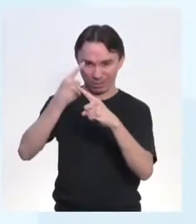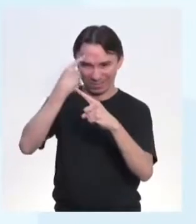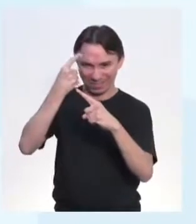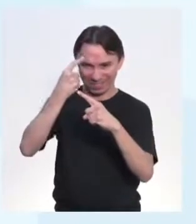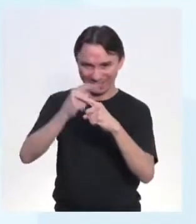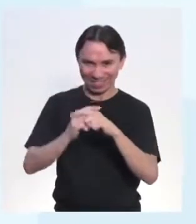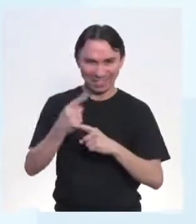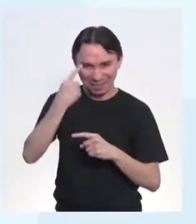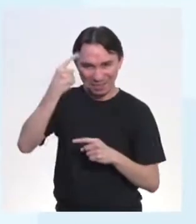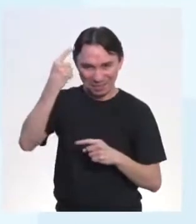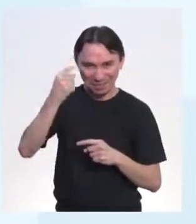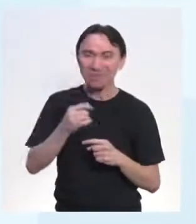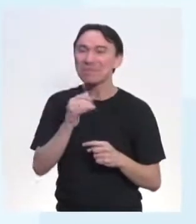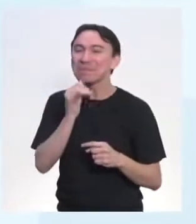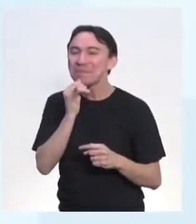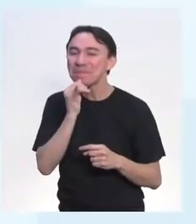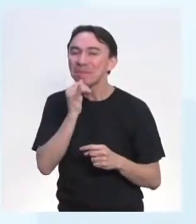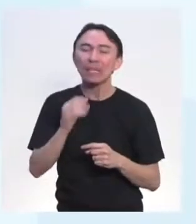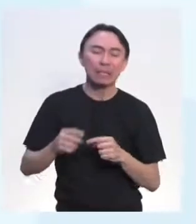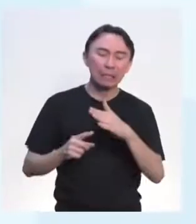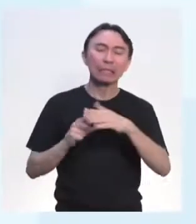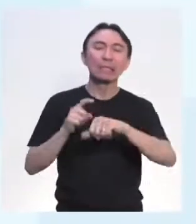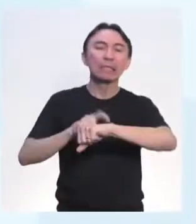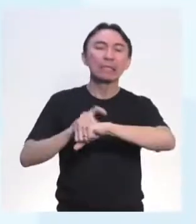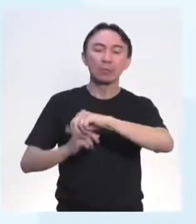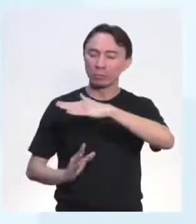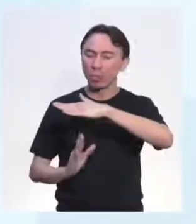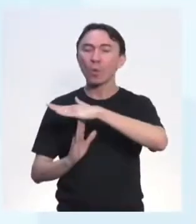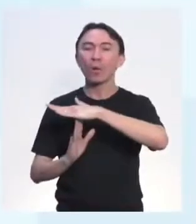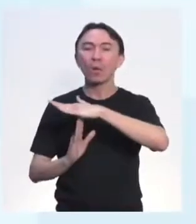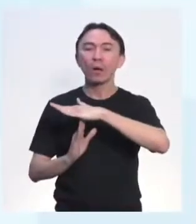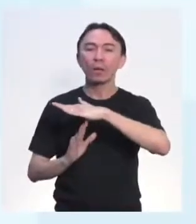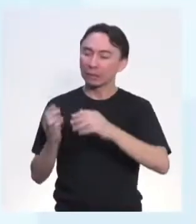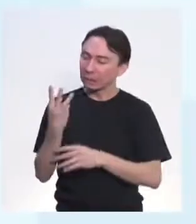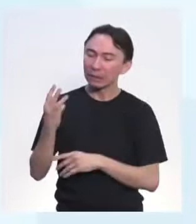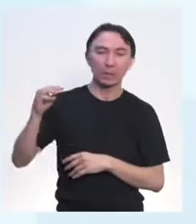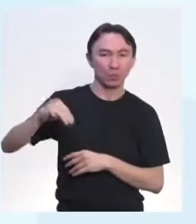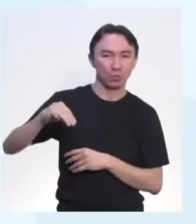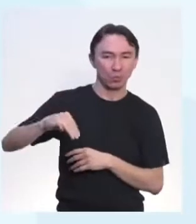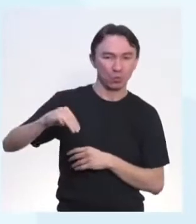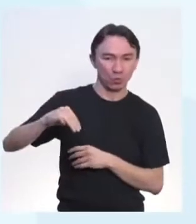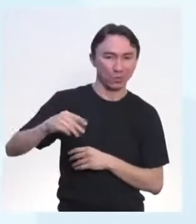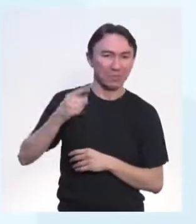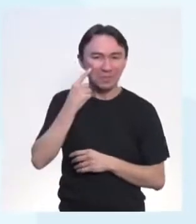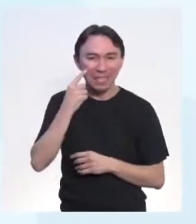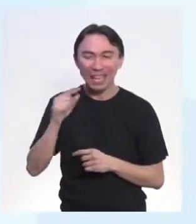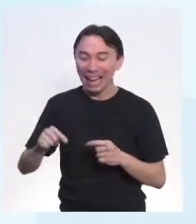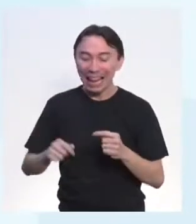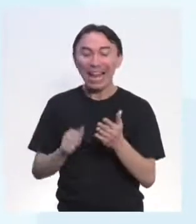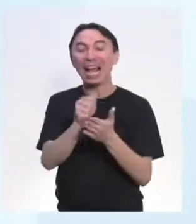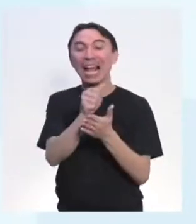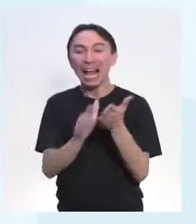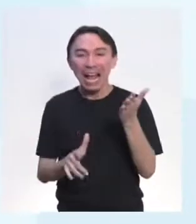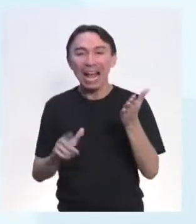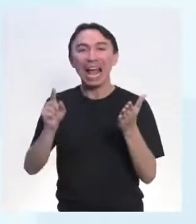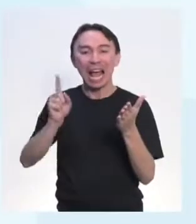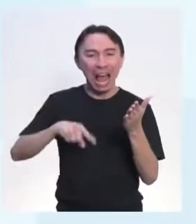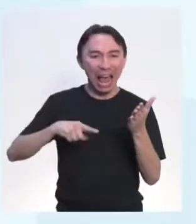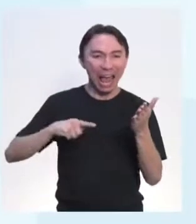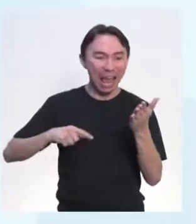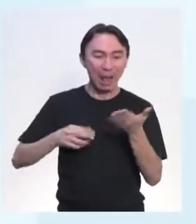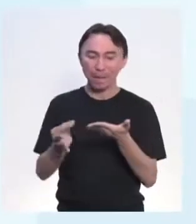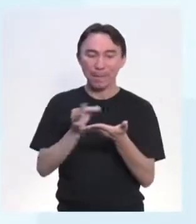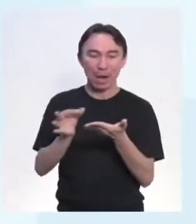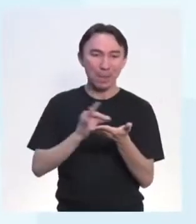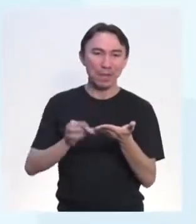Então, vamos lá. Professora Roberta, quanto tempo? Olha, eles têm 3 minutos e eles estão falando aqui no chat que é página 15 e atividade 20. Eles chegaram a achar o número